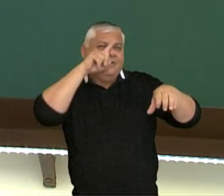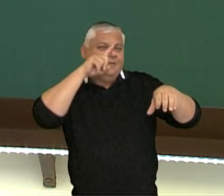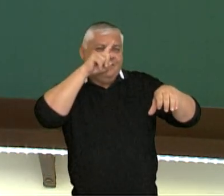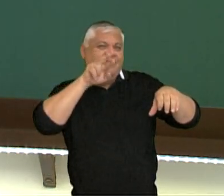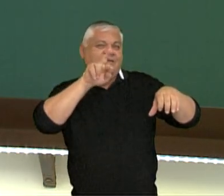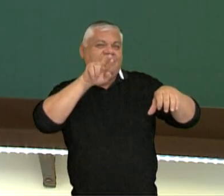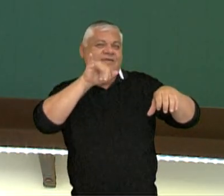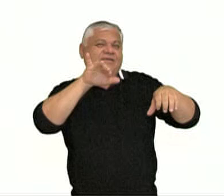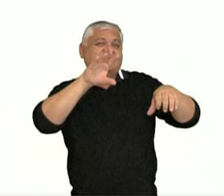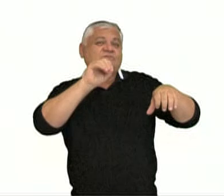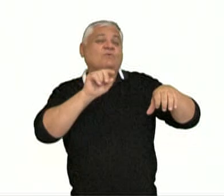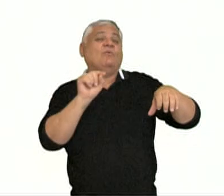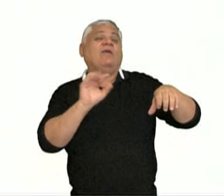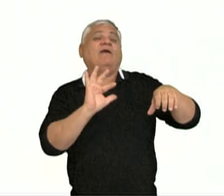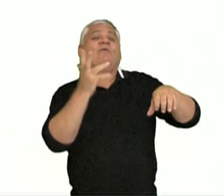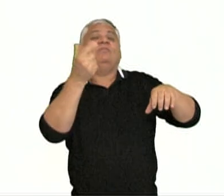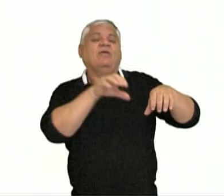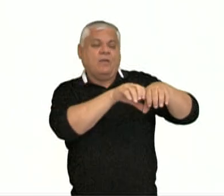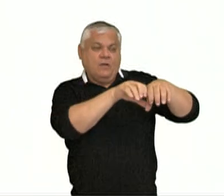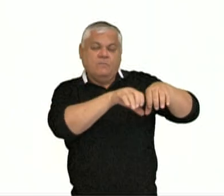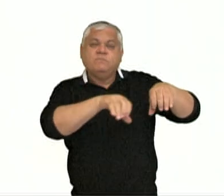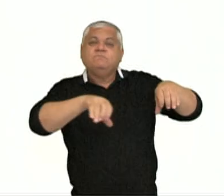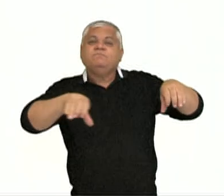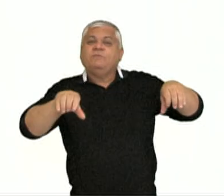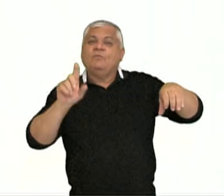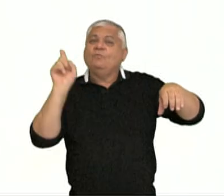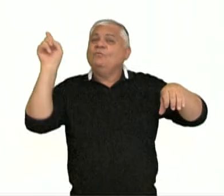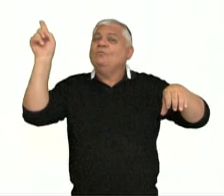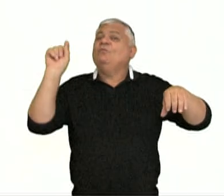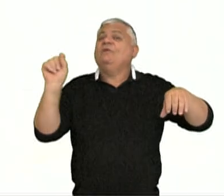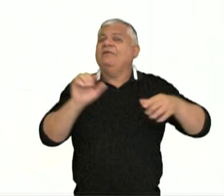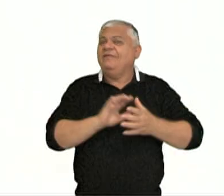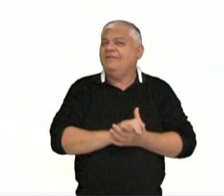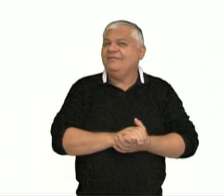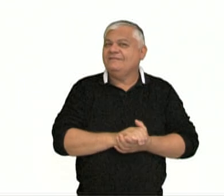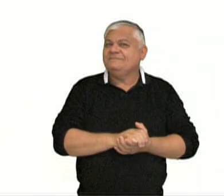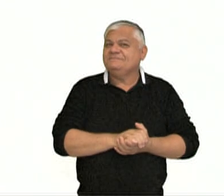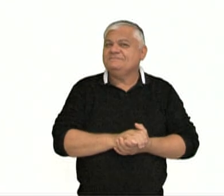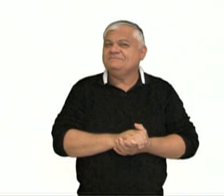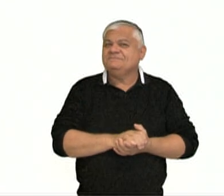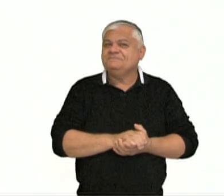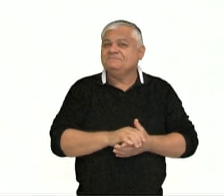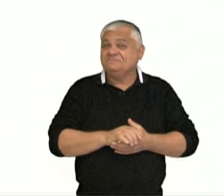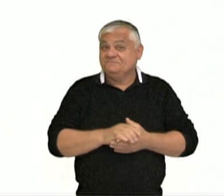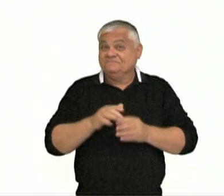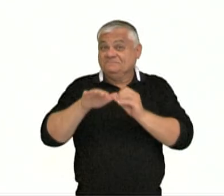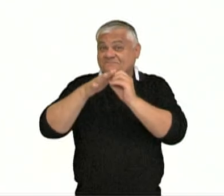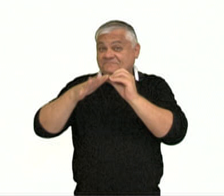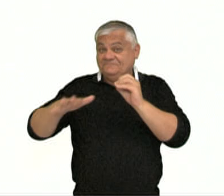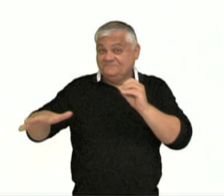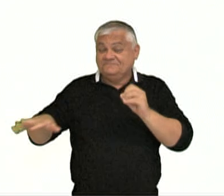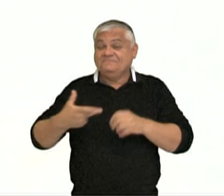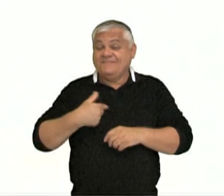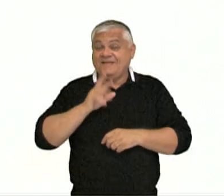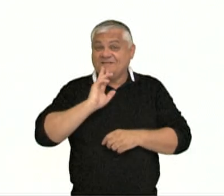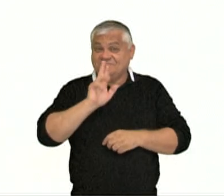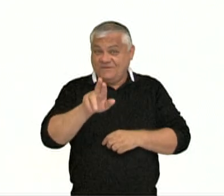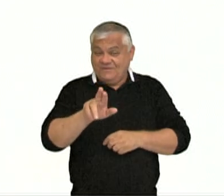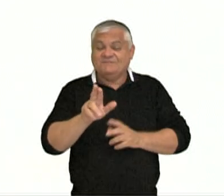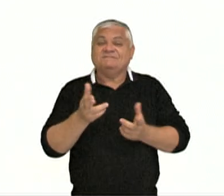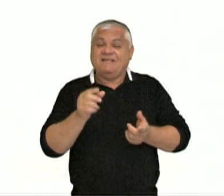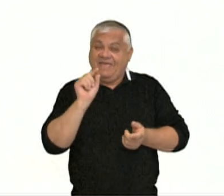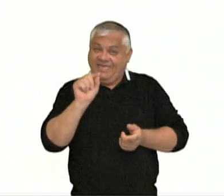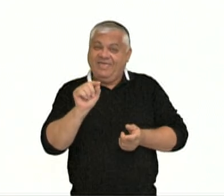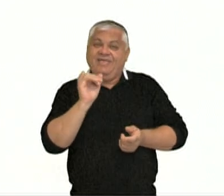ambiental acontecendo aqui nessa porção ali de oceano ou de mar, né? E a resposta ali, uma sugestão